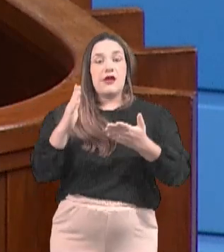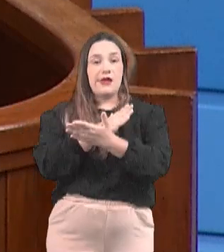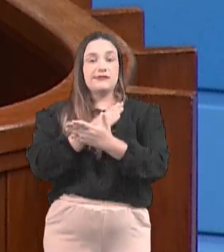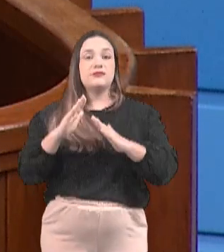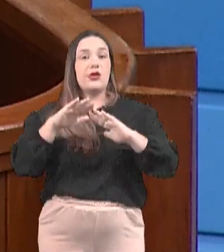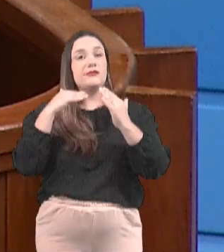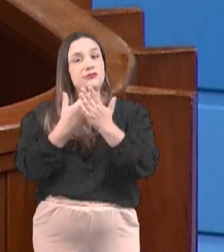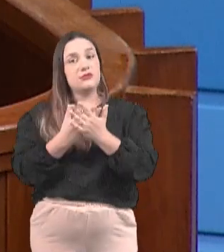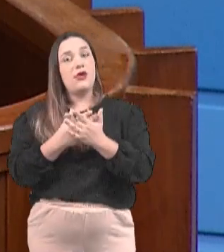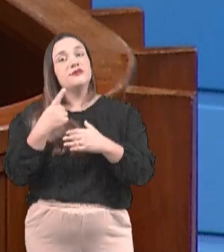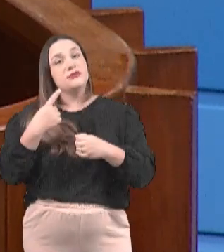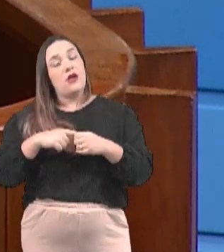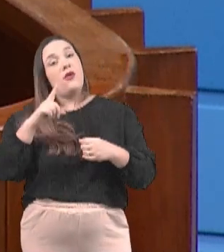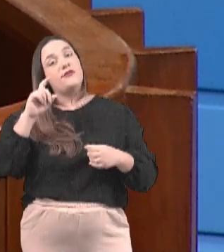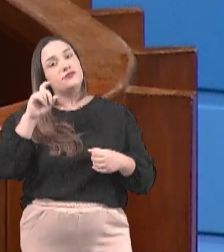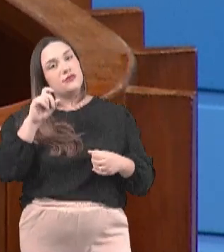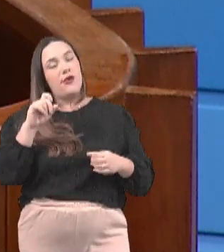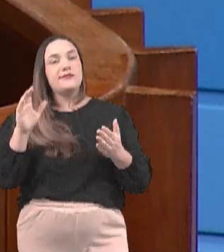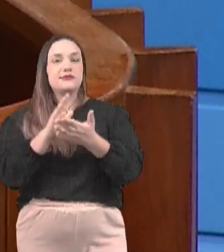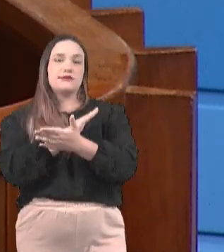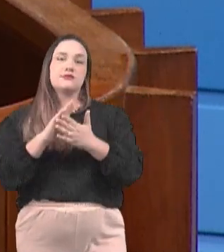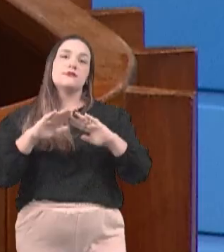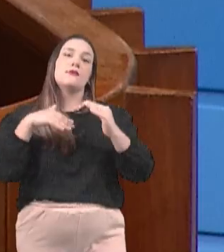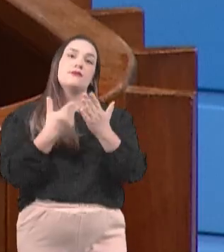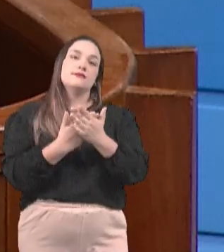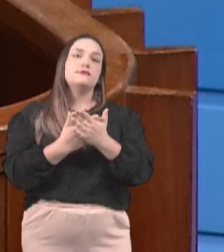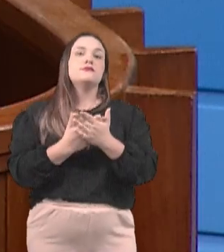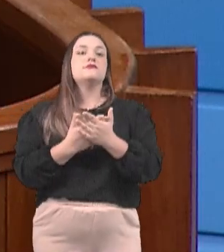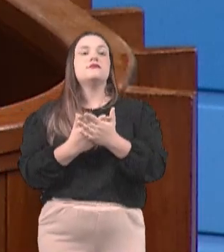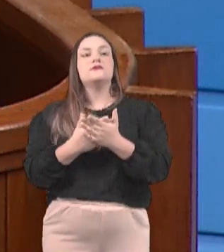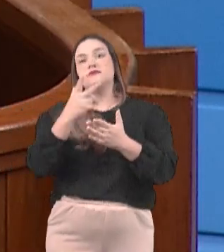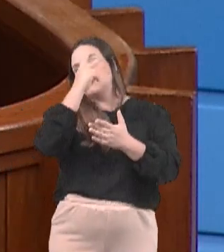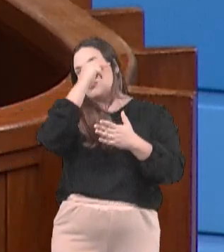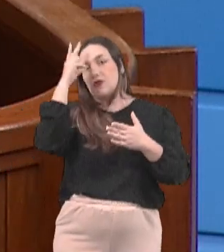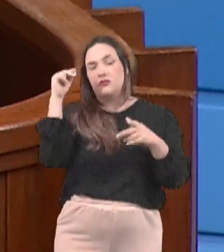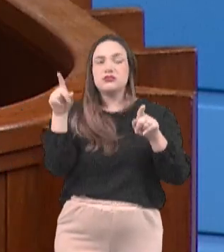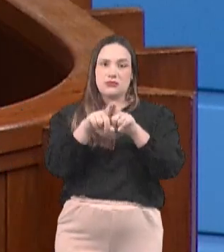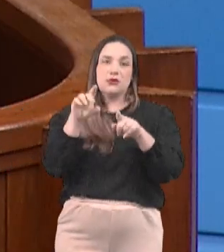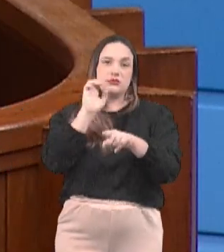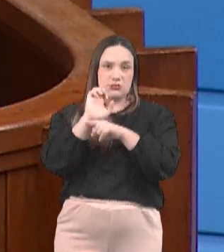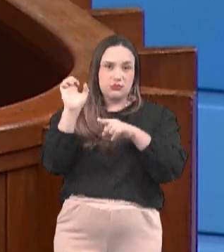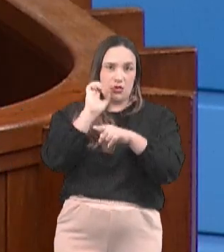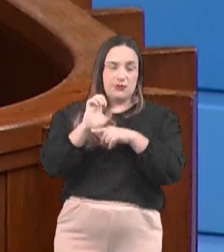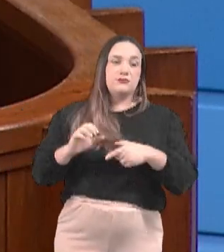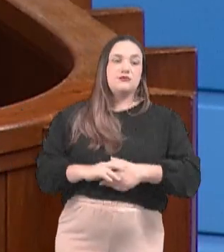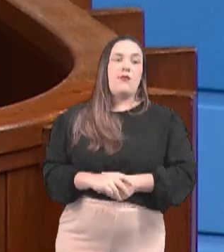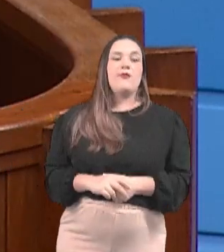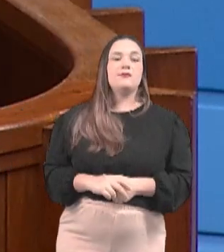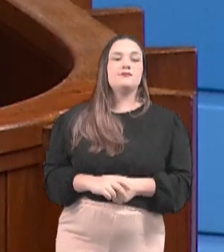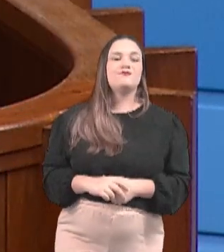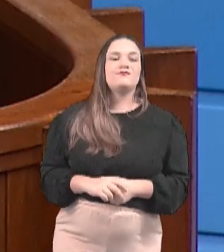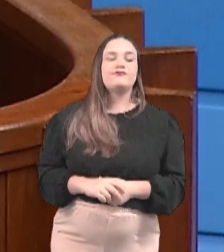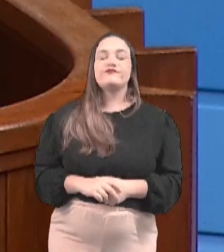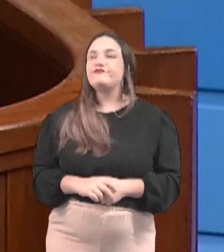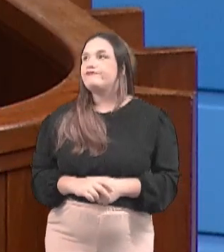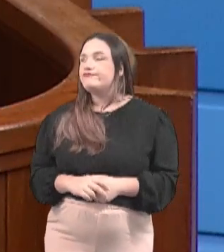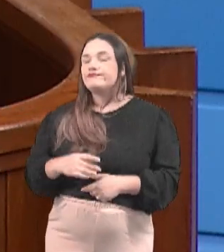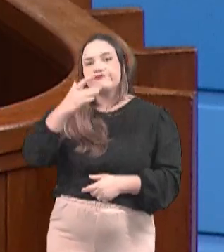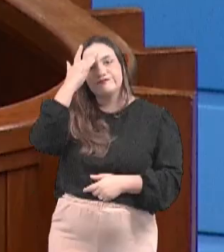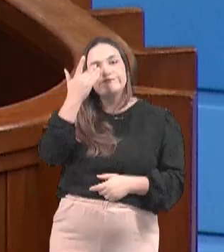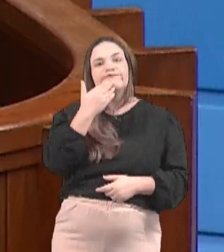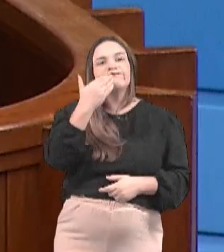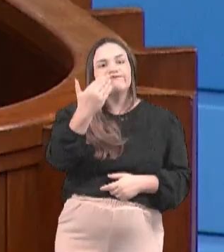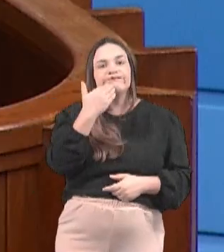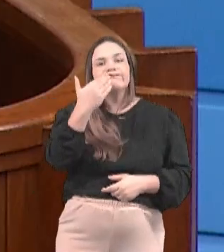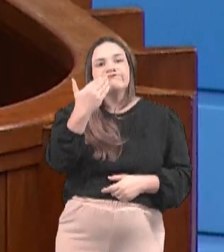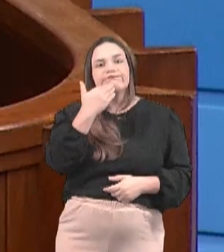escolas municipais e algumas escolas estaduais também. E a demanda tem sido tão gritante